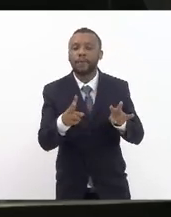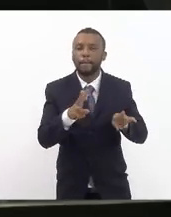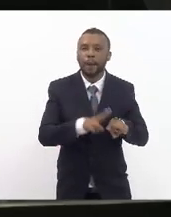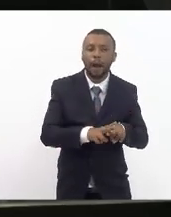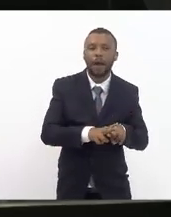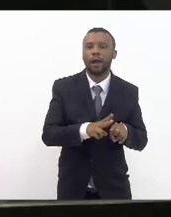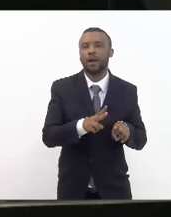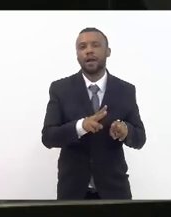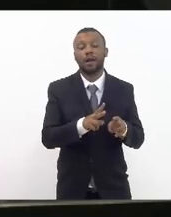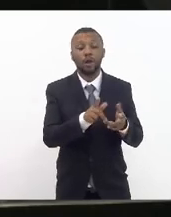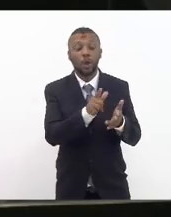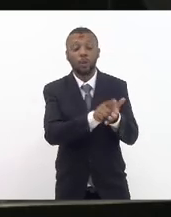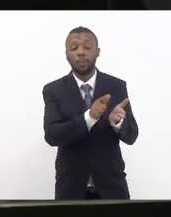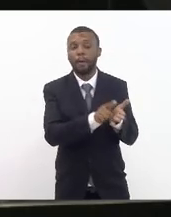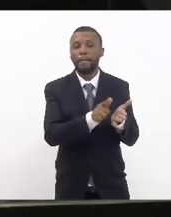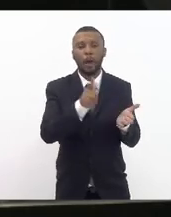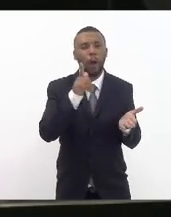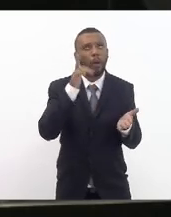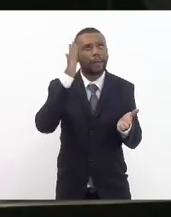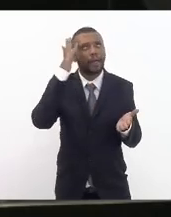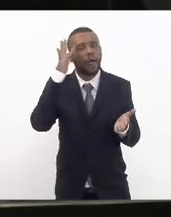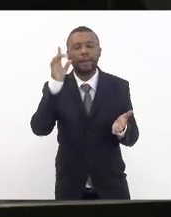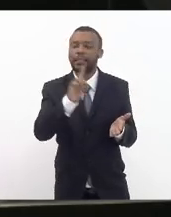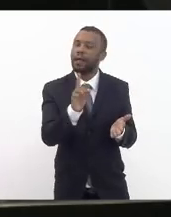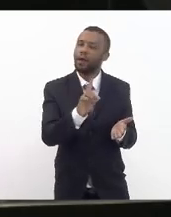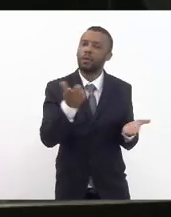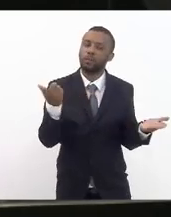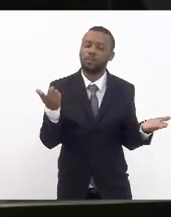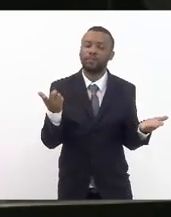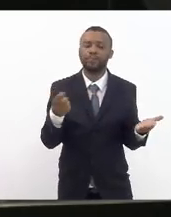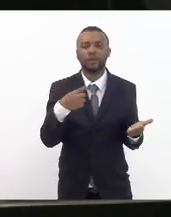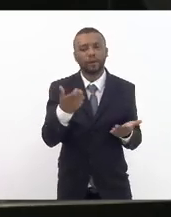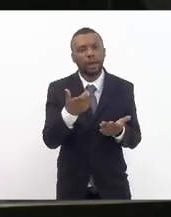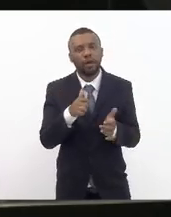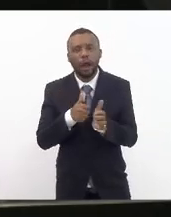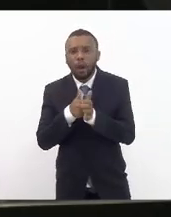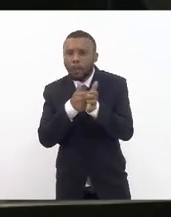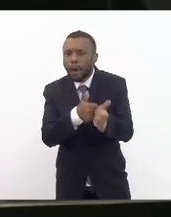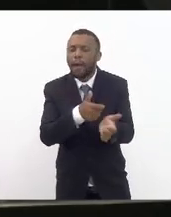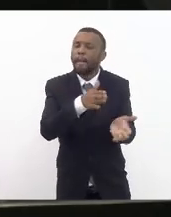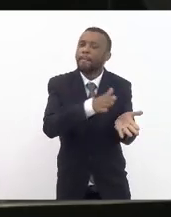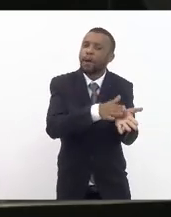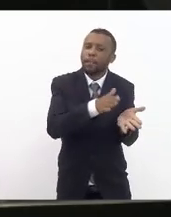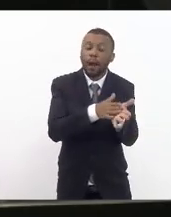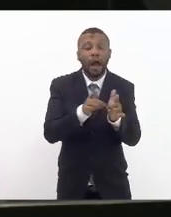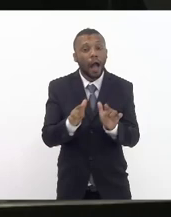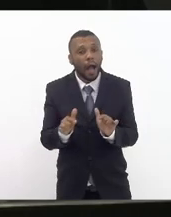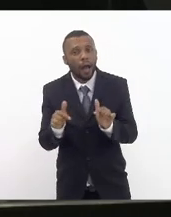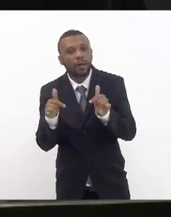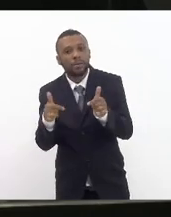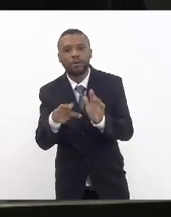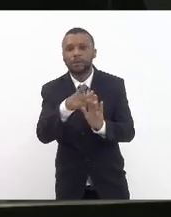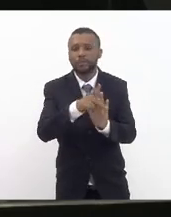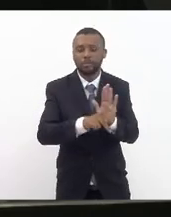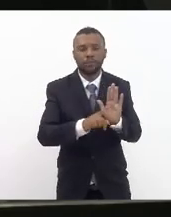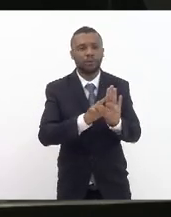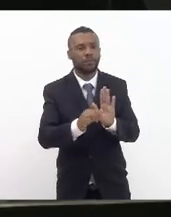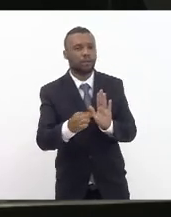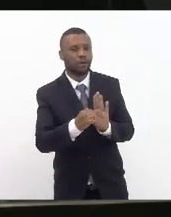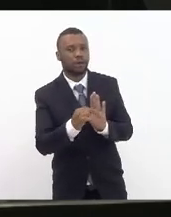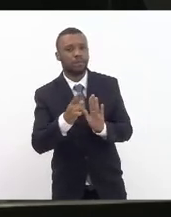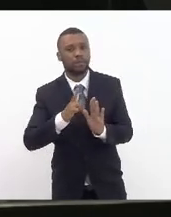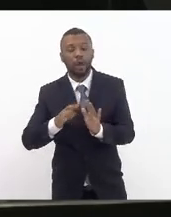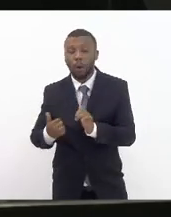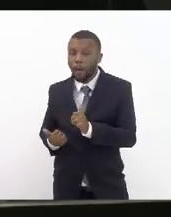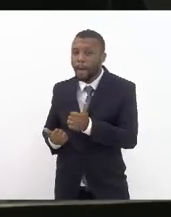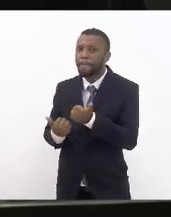do papel. O que eu quero, e vou continuar aqui acompanhando para cobrar, é a execução desse projeto e o amparo